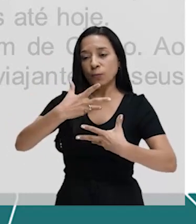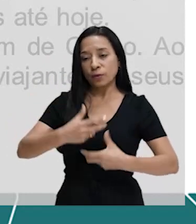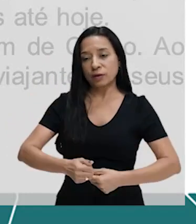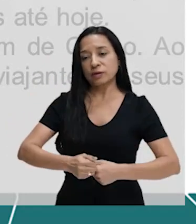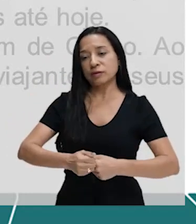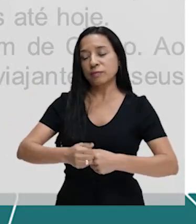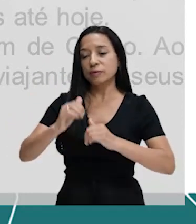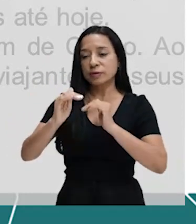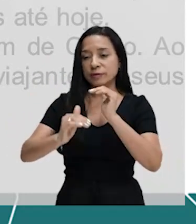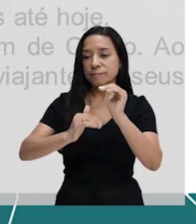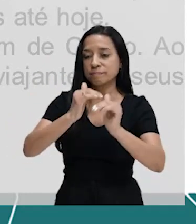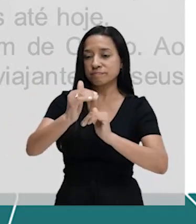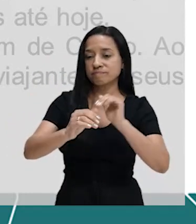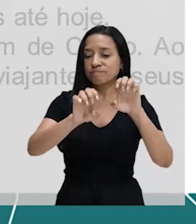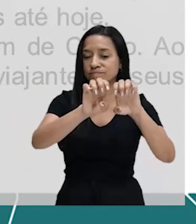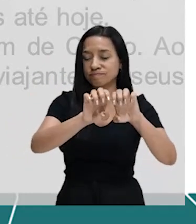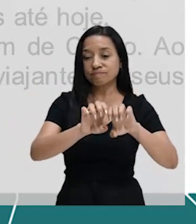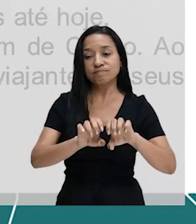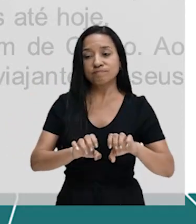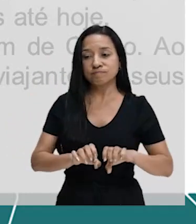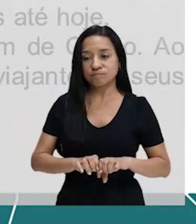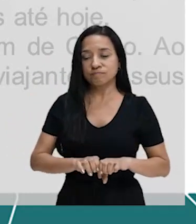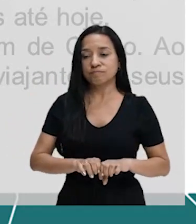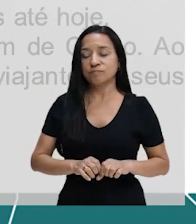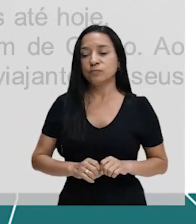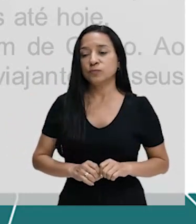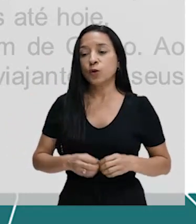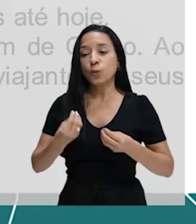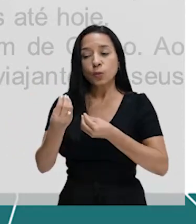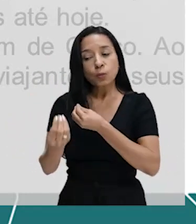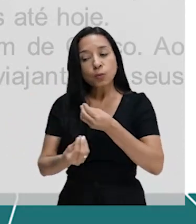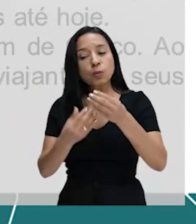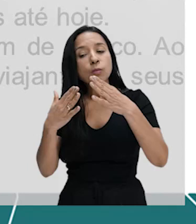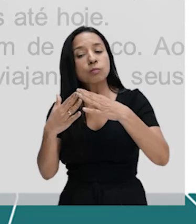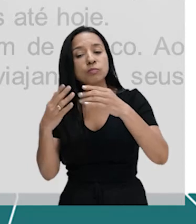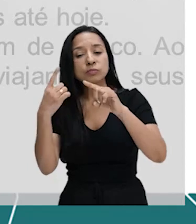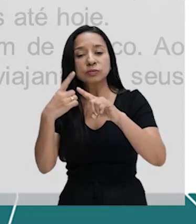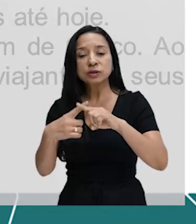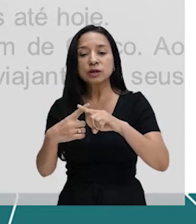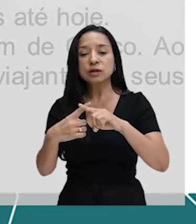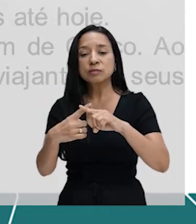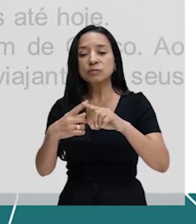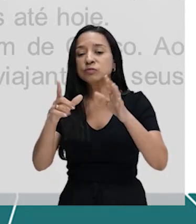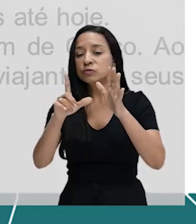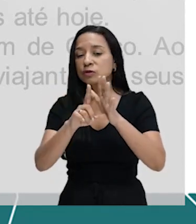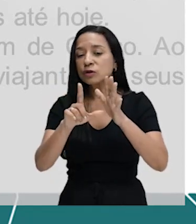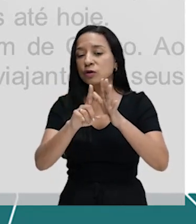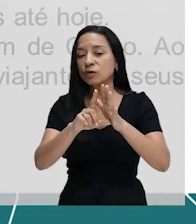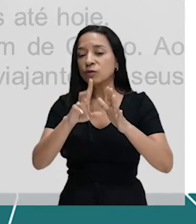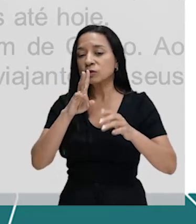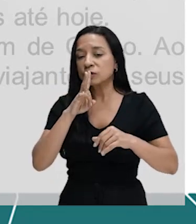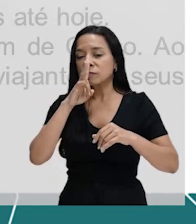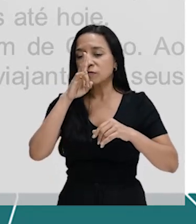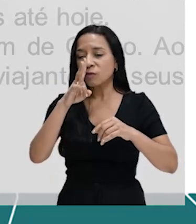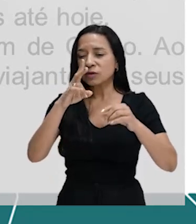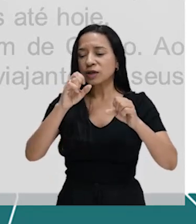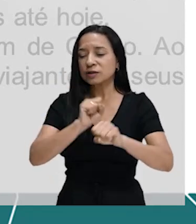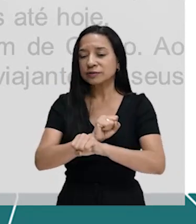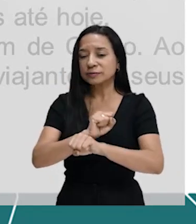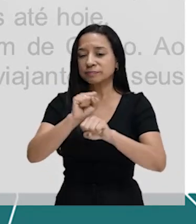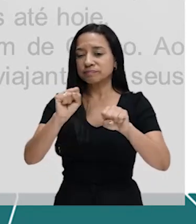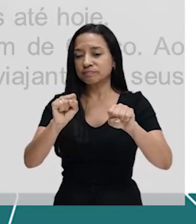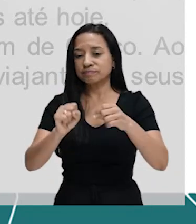que nós falamos ainda há pouco? Cusco, né? Com templos, armazéns e a fortaleza